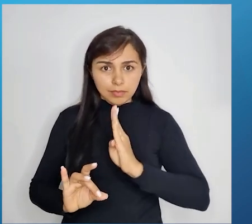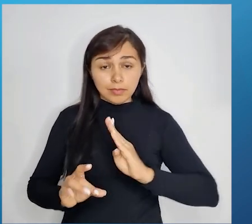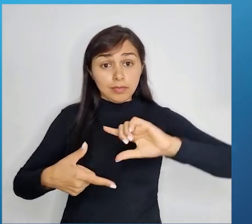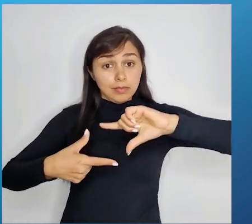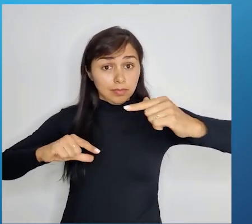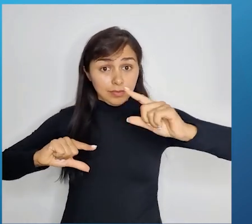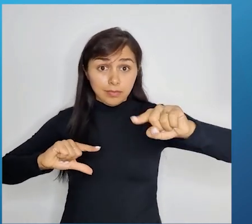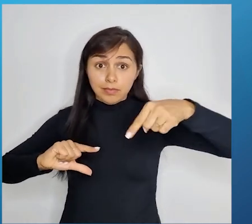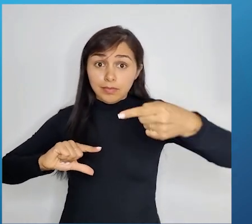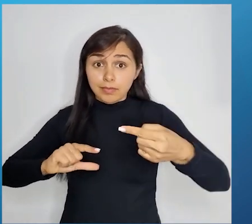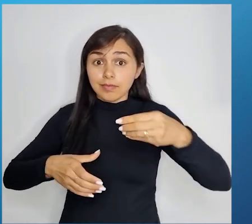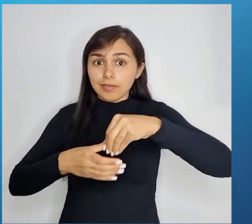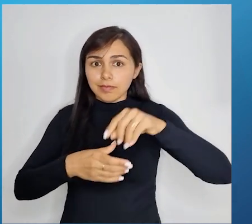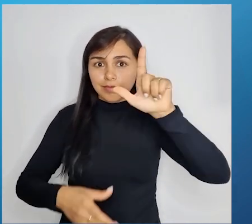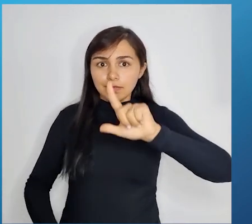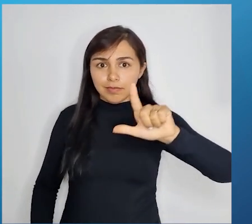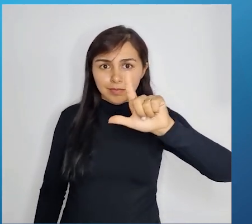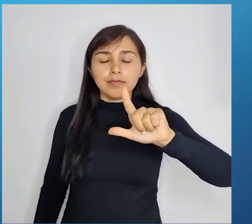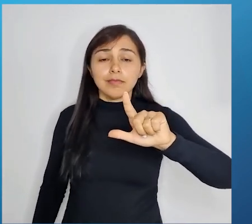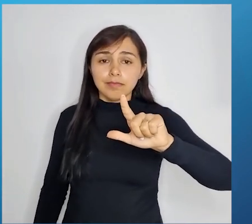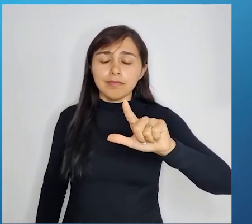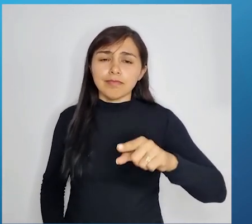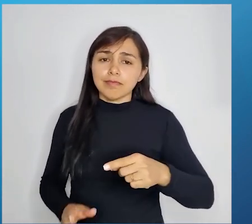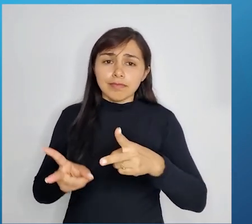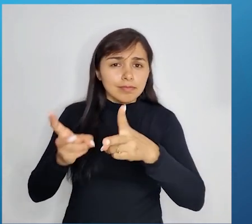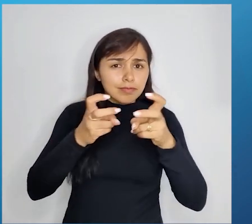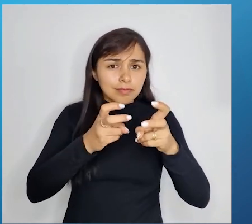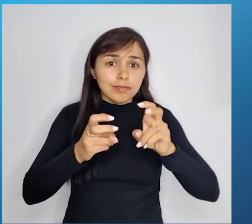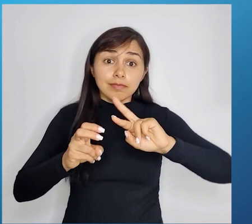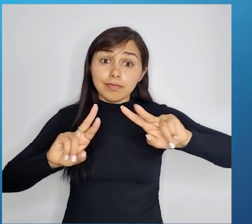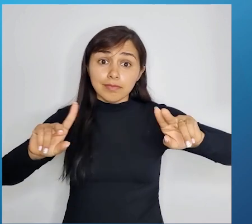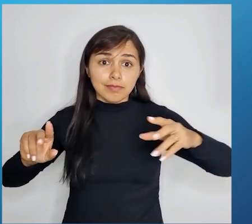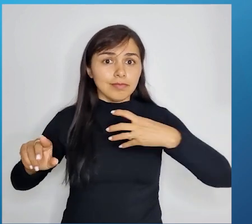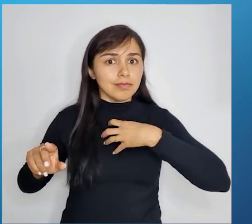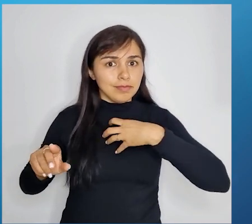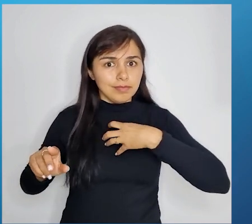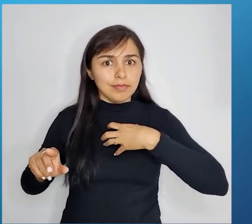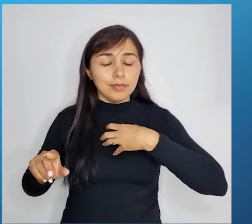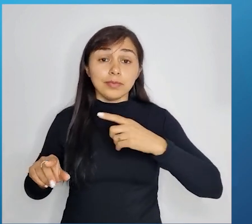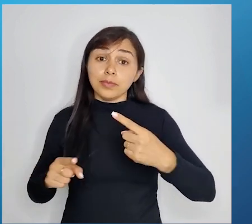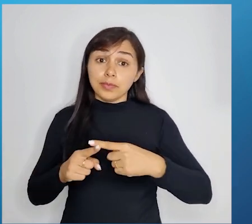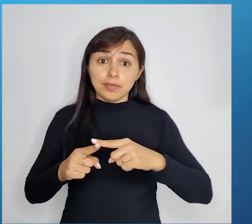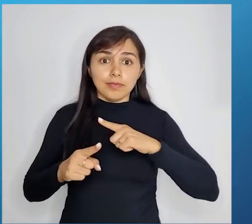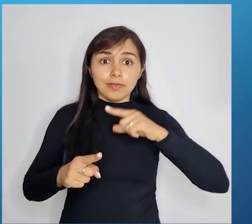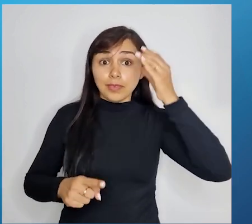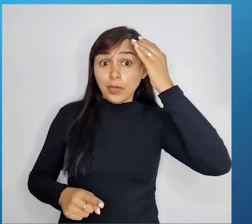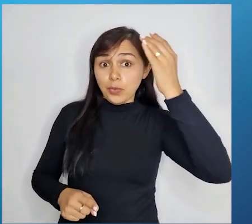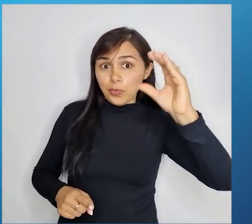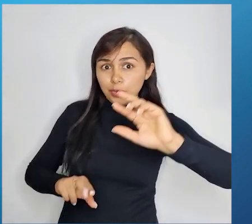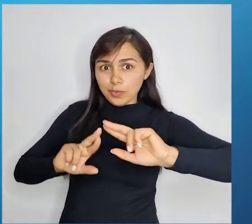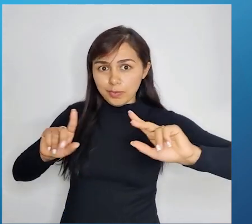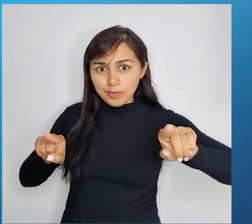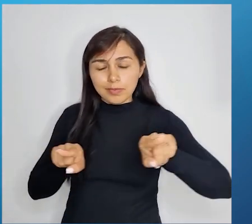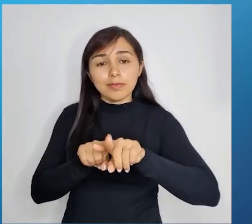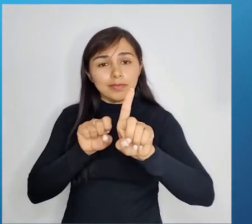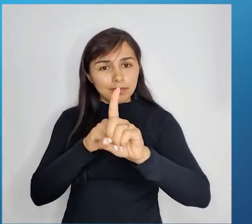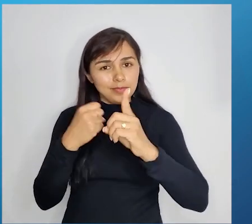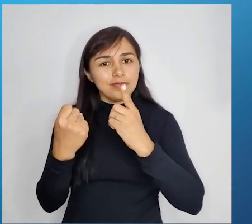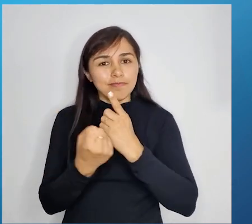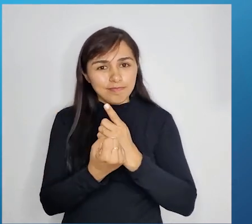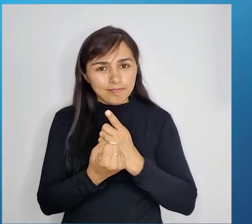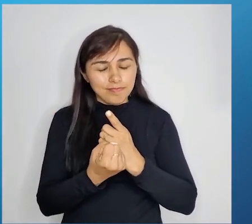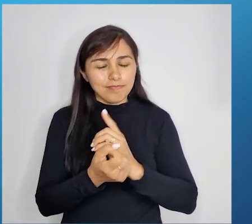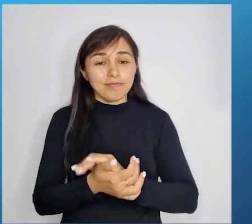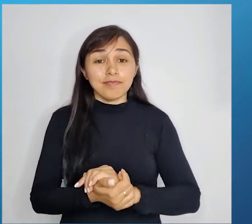na literatura se manifesta de diversas formas, refletindo a diversidade cultural e social do país. A literatura